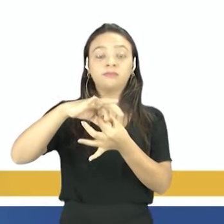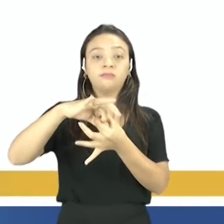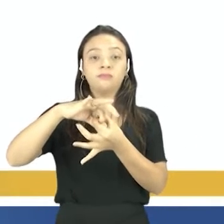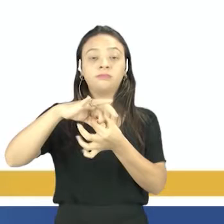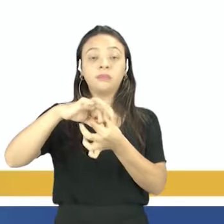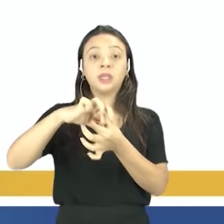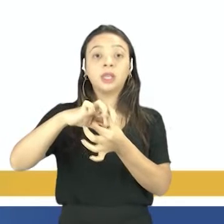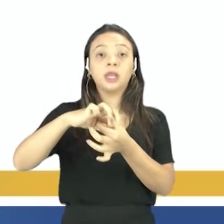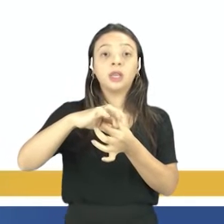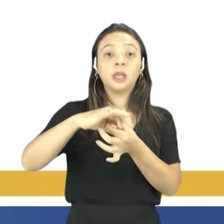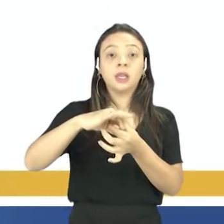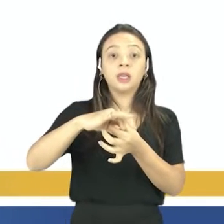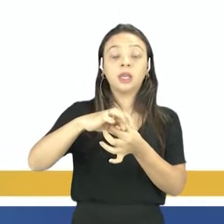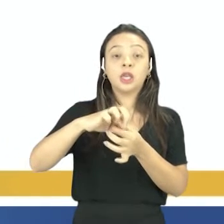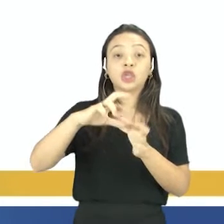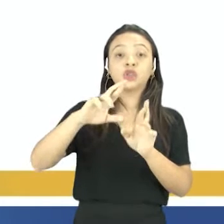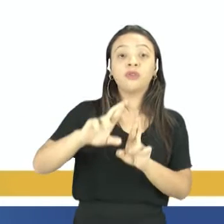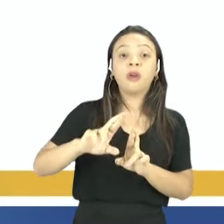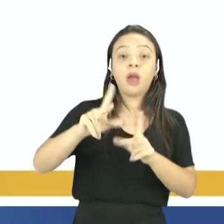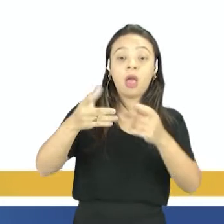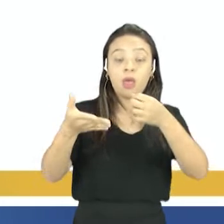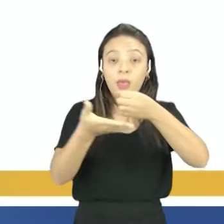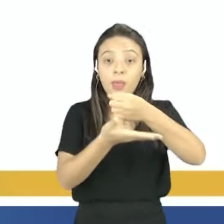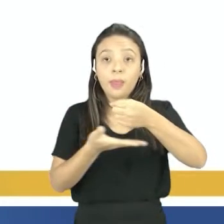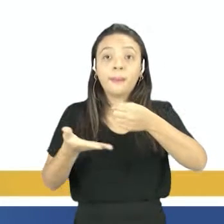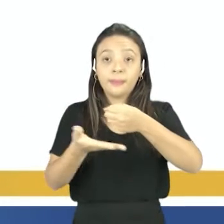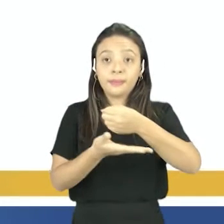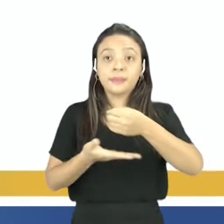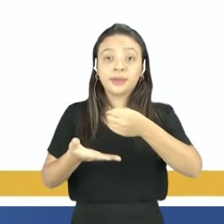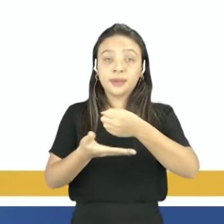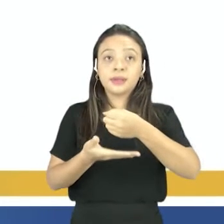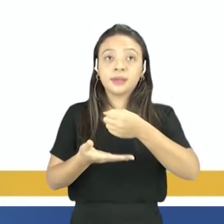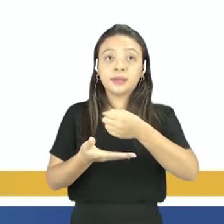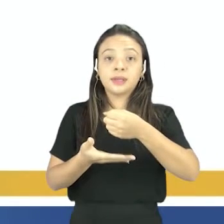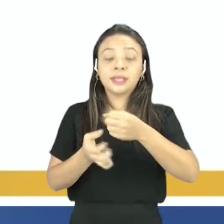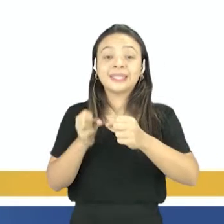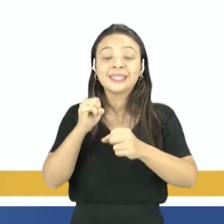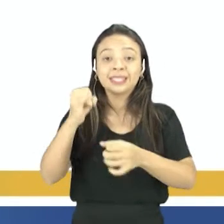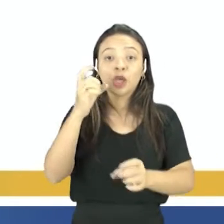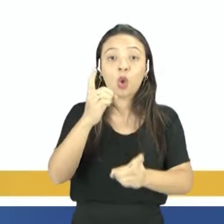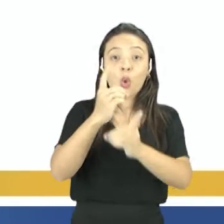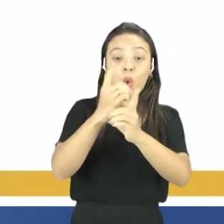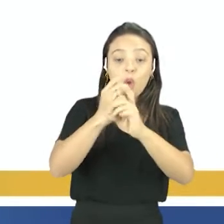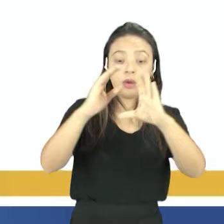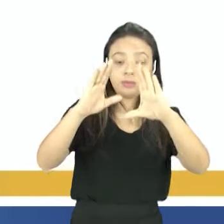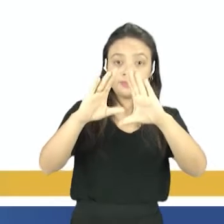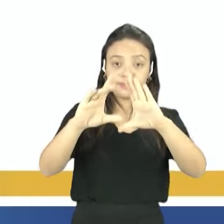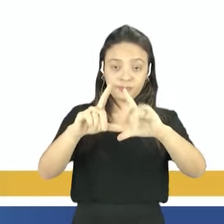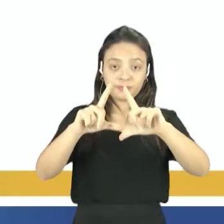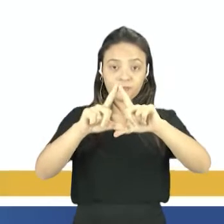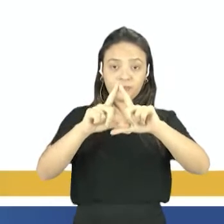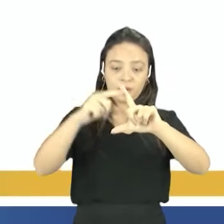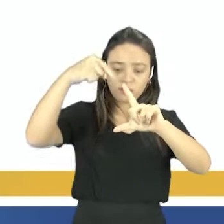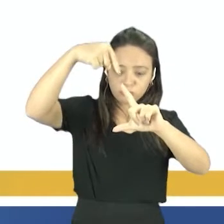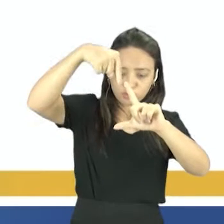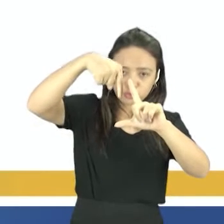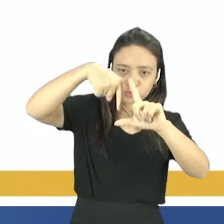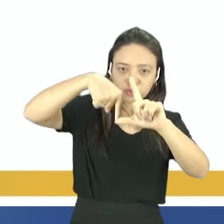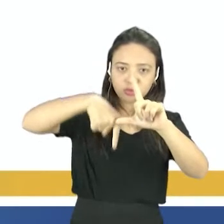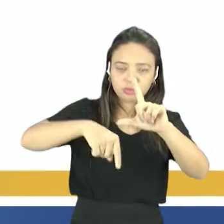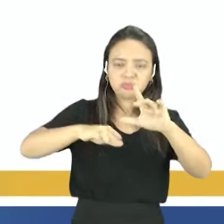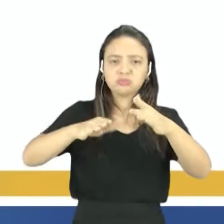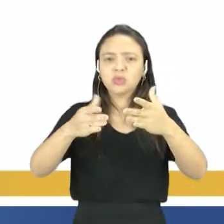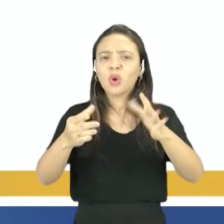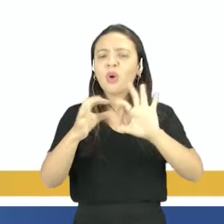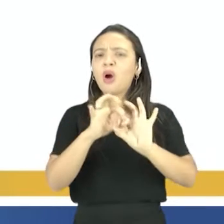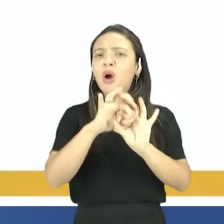do da base e paralelo ao da base, quando intercepta a pirâmide, qual é a secção formada? Qual é